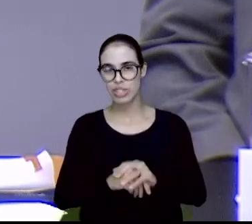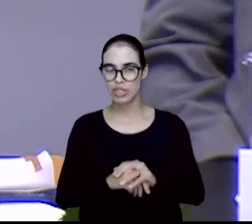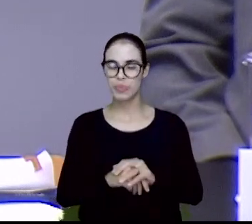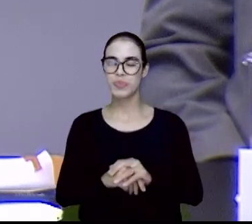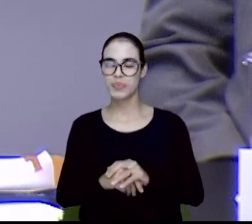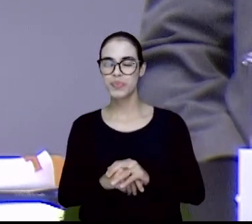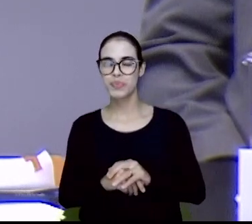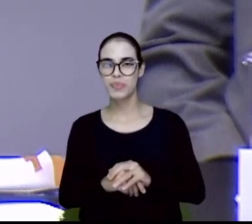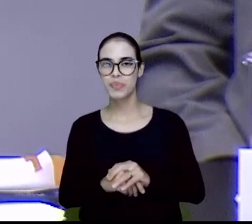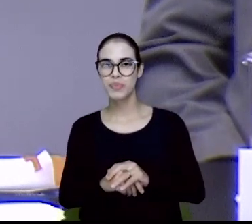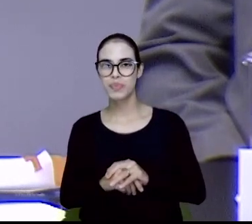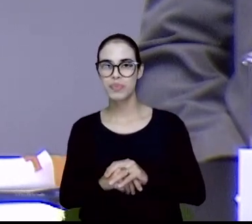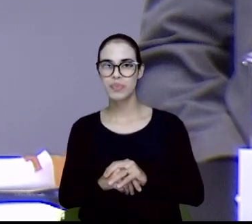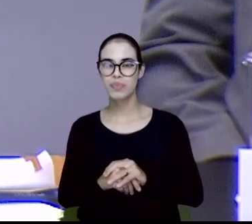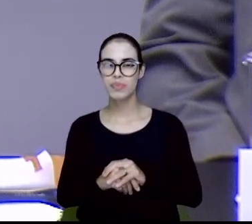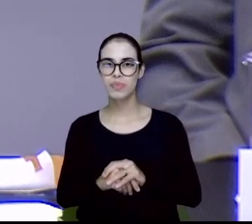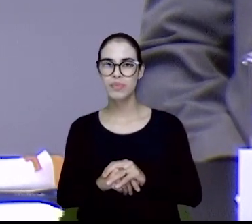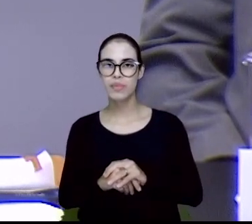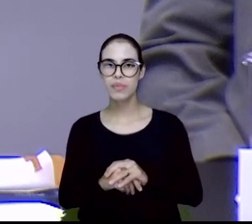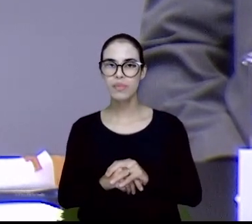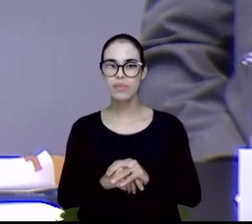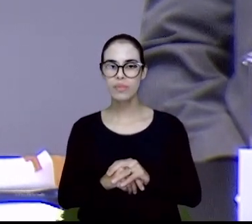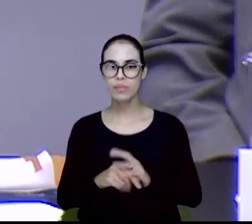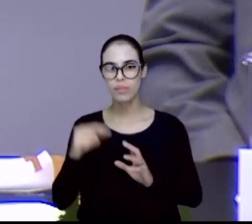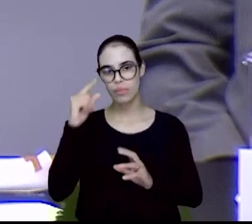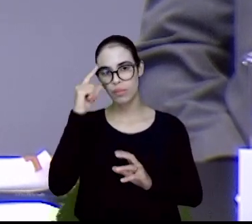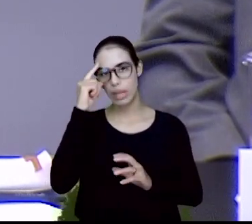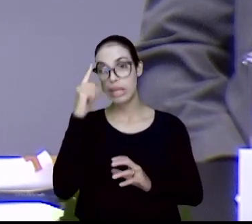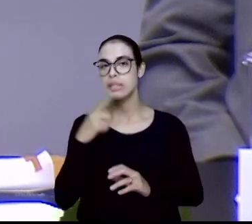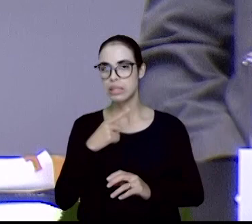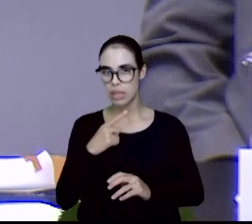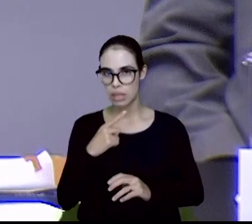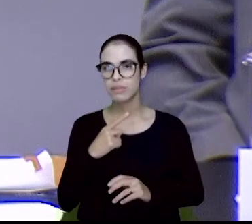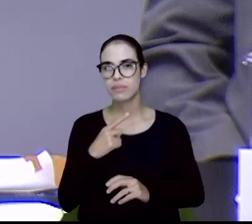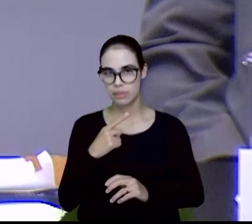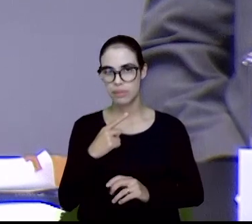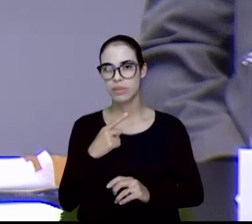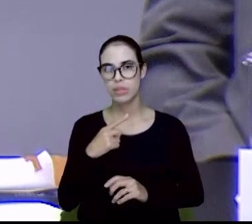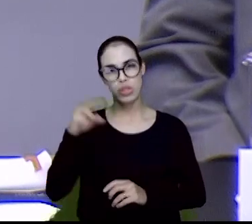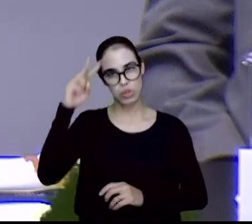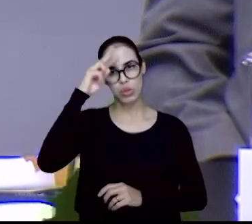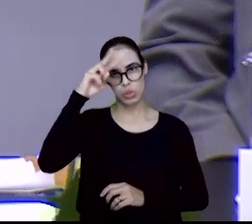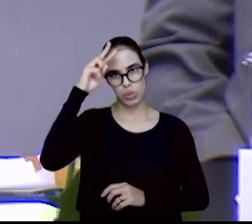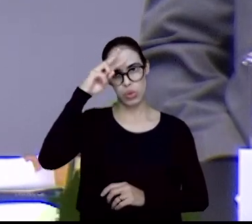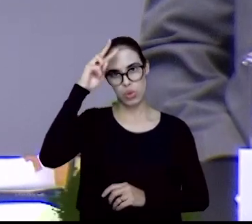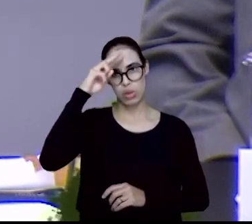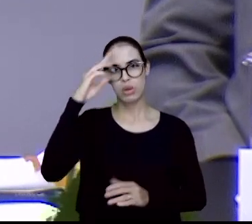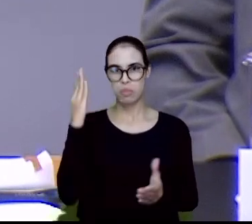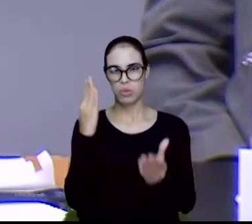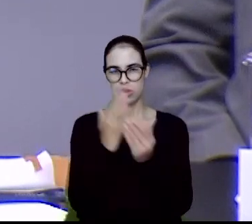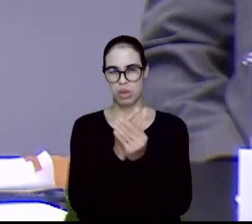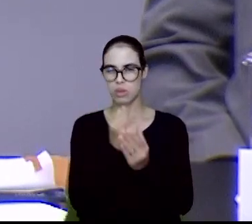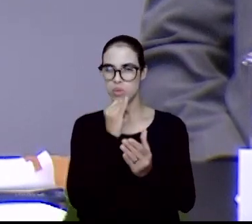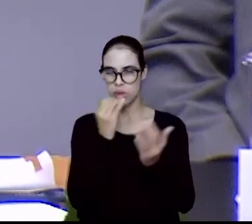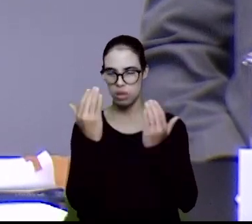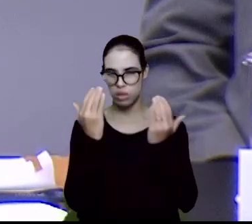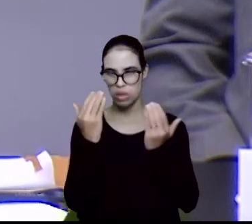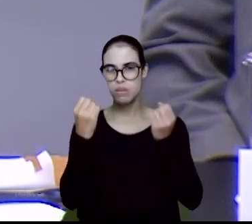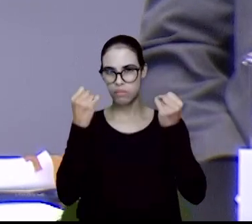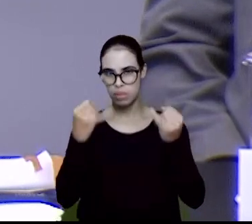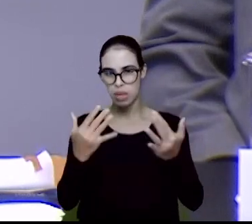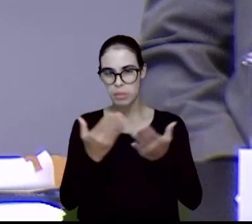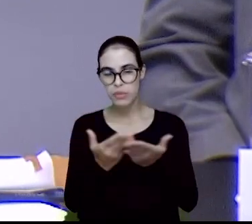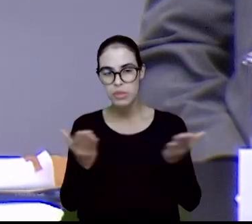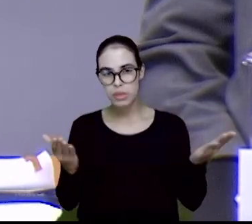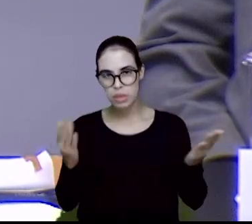Aqui houve um caso interessante de distinguish, para dar um exemplo do Supremo. O